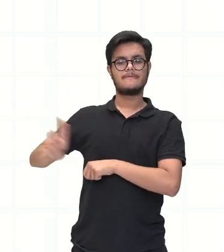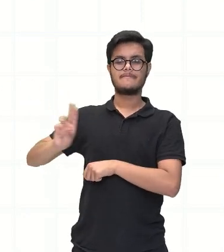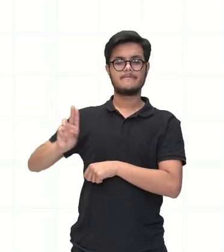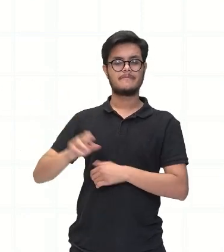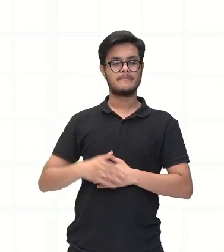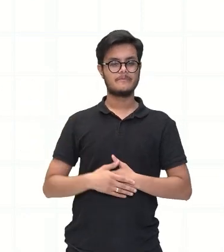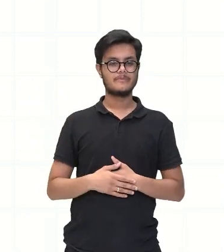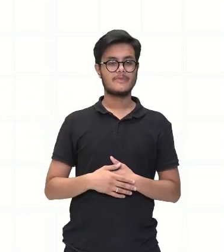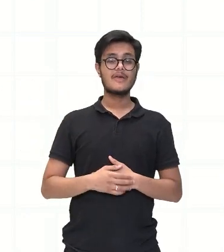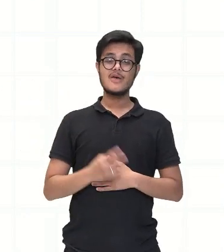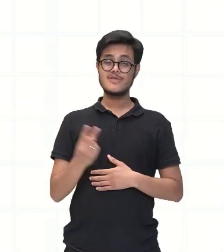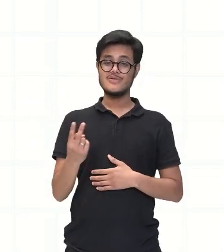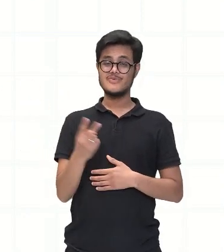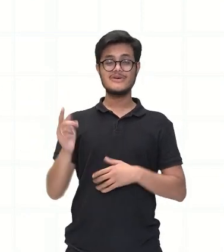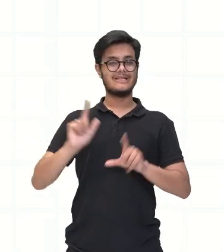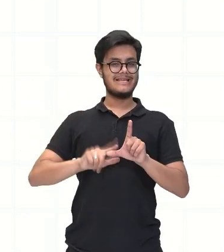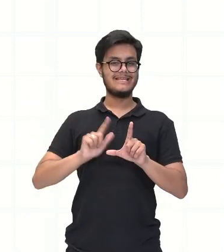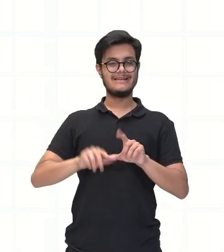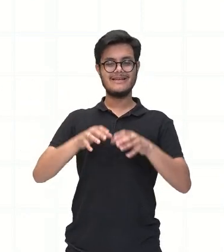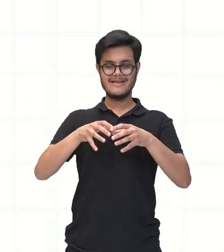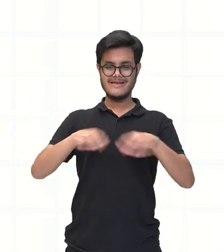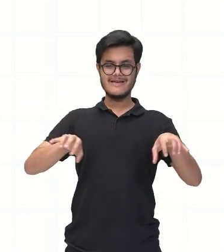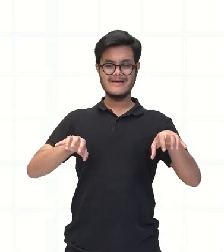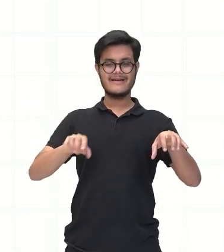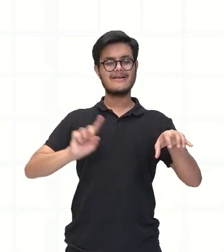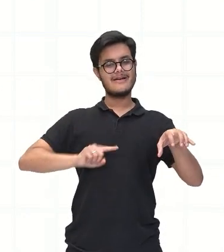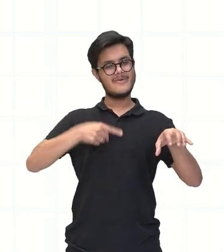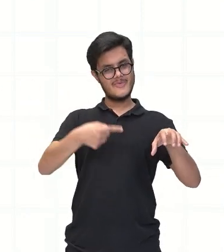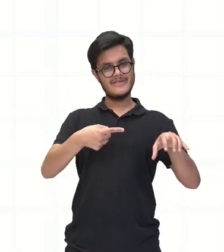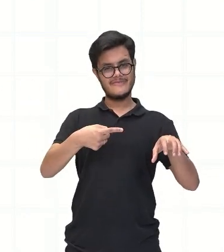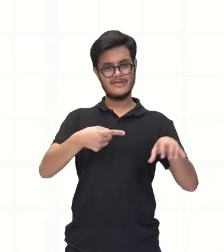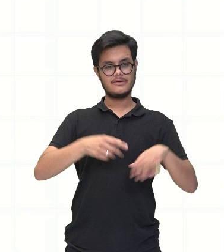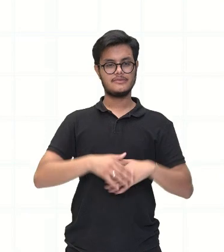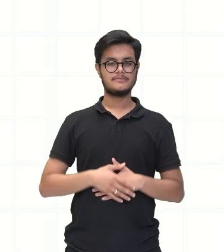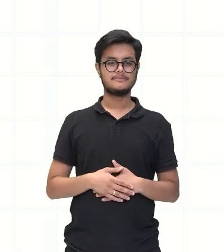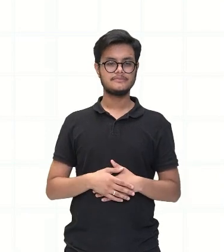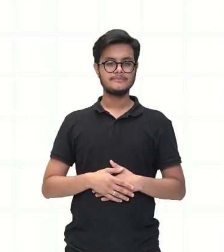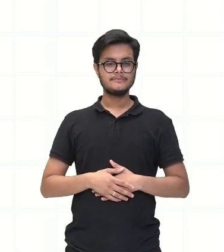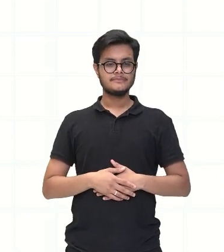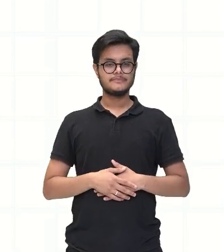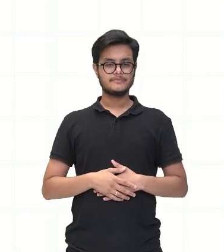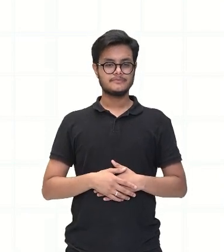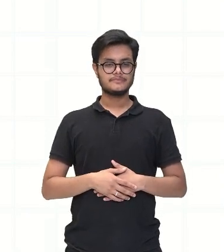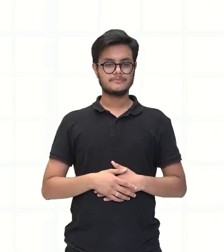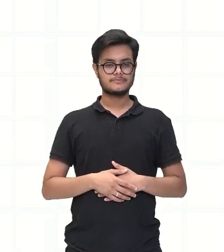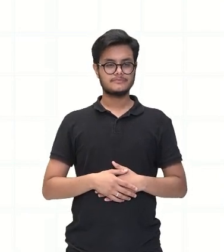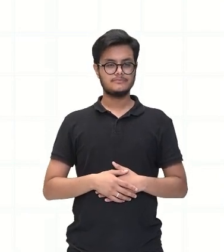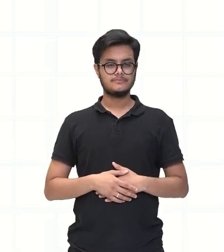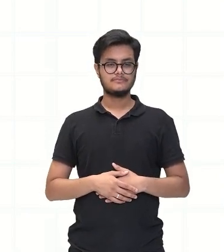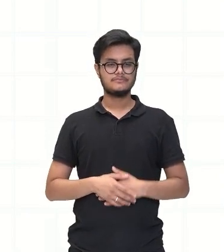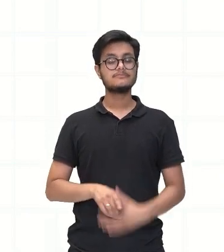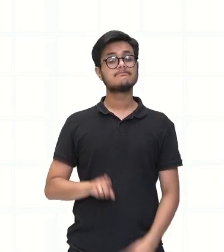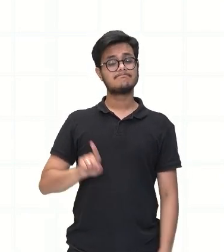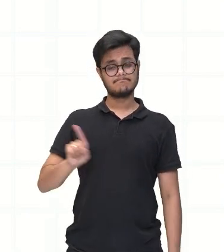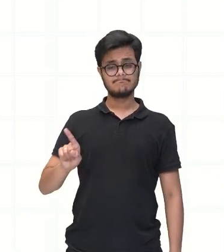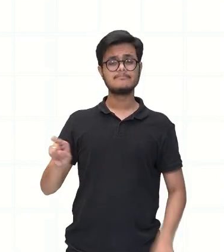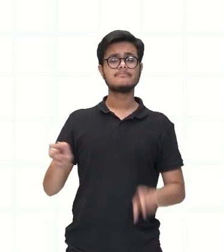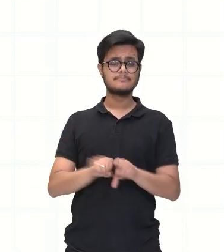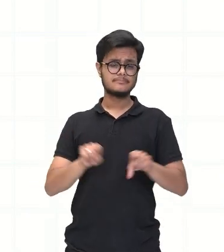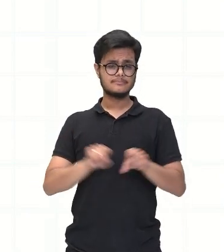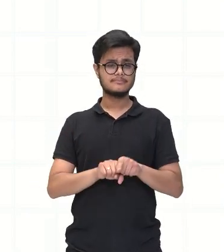anti-inflamatório. Duas letras iguais, você já sabe que você vai separar com o hífen. Notaram? A mesma